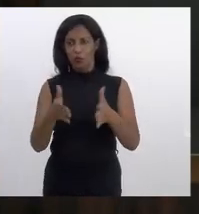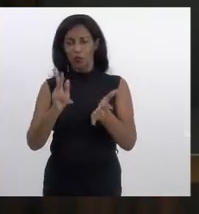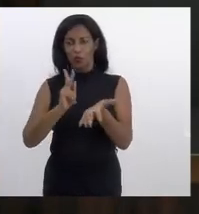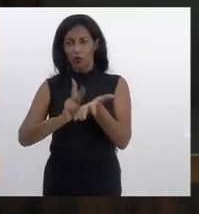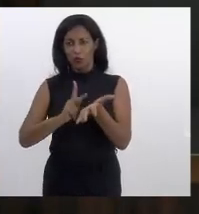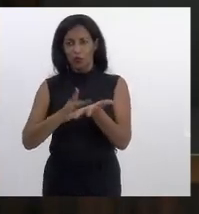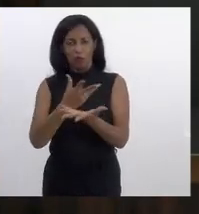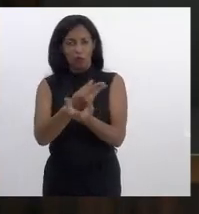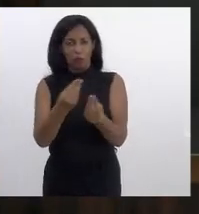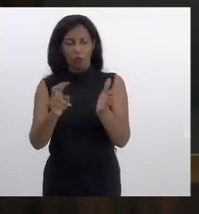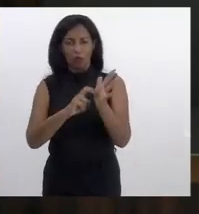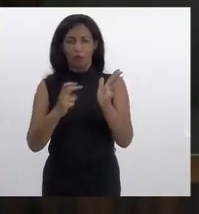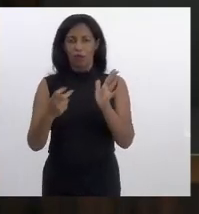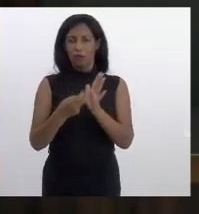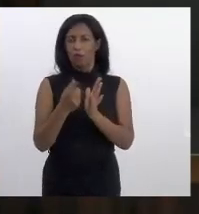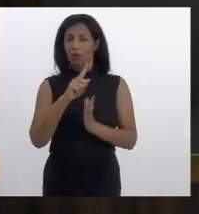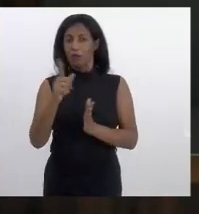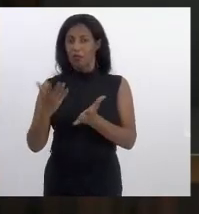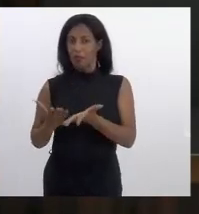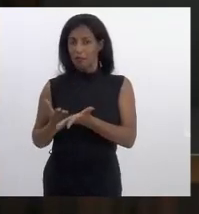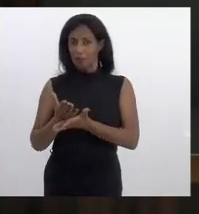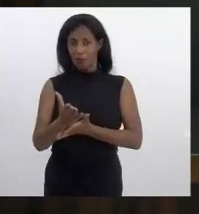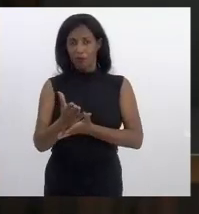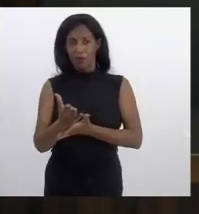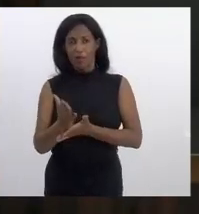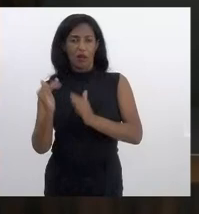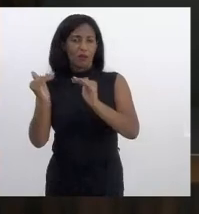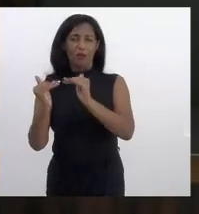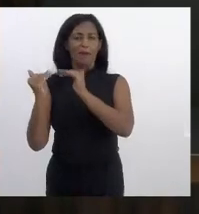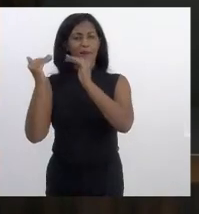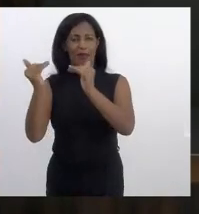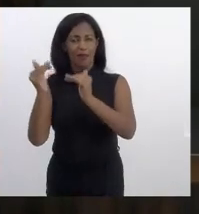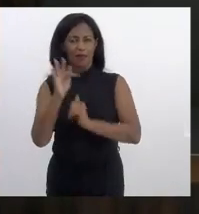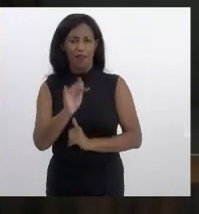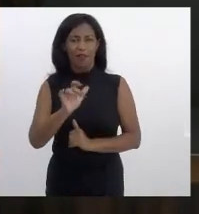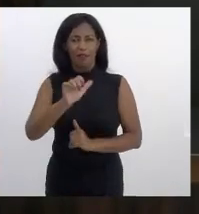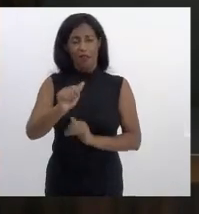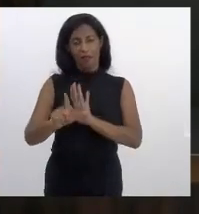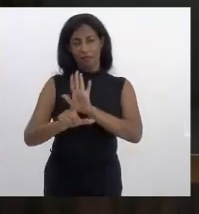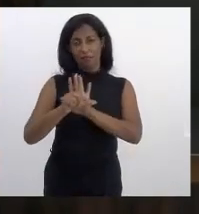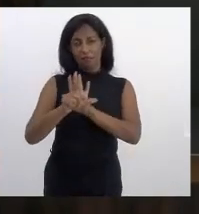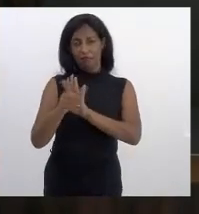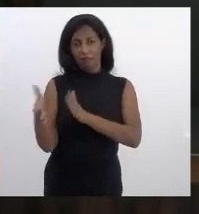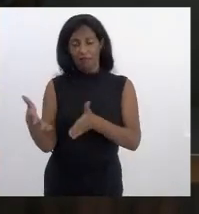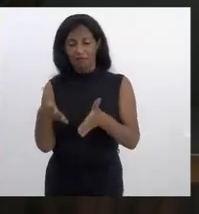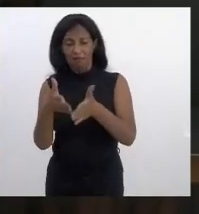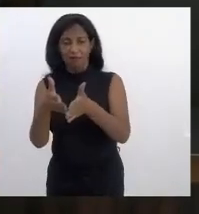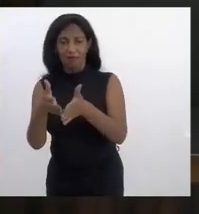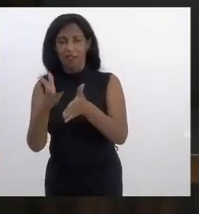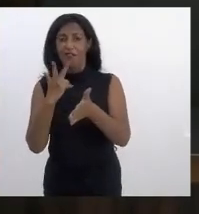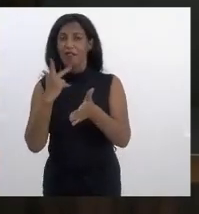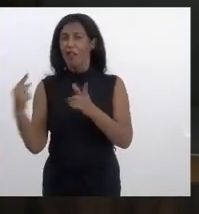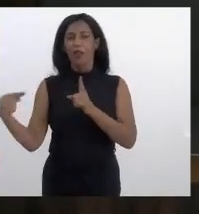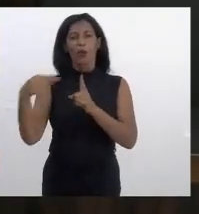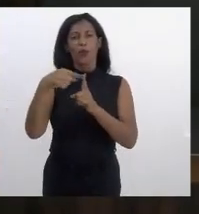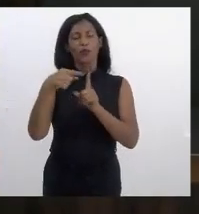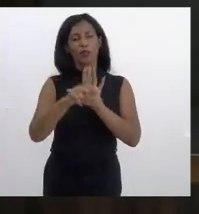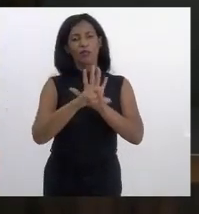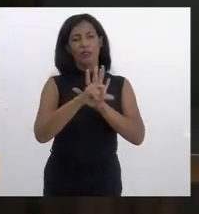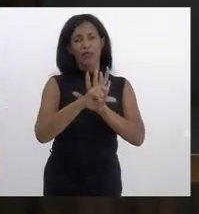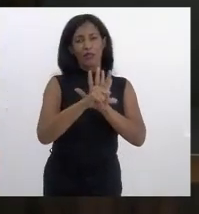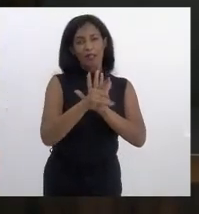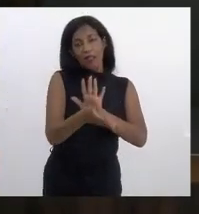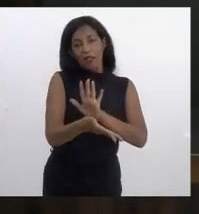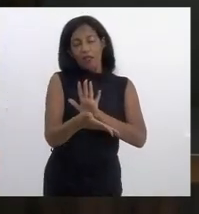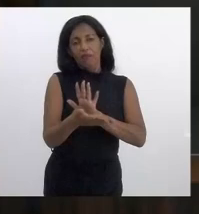de fato muitas dessas emendas não seriam aprovadas não é demérito mas é fato a legislação serial não é não é objeto da Lei